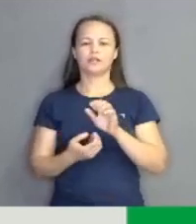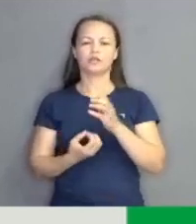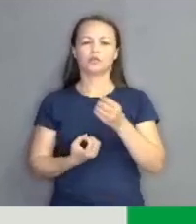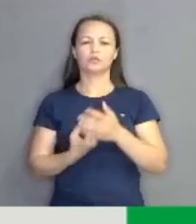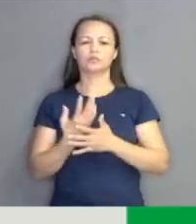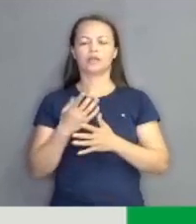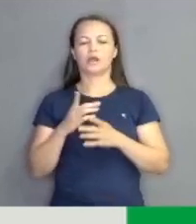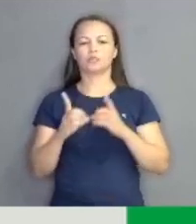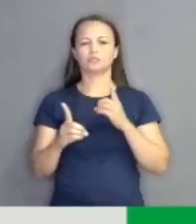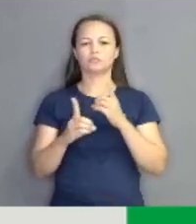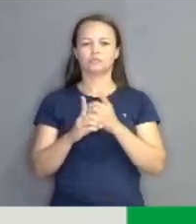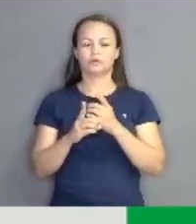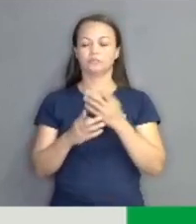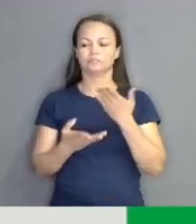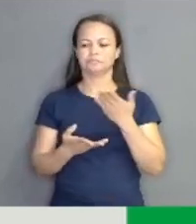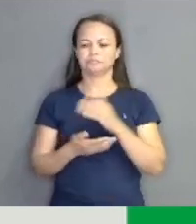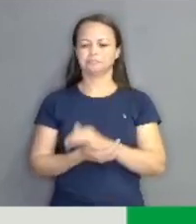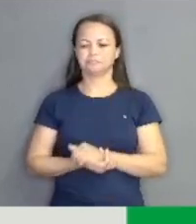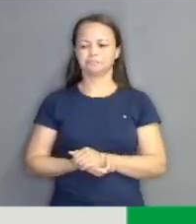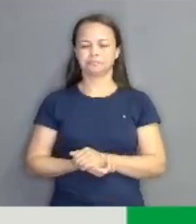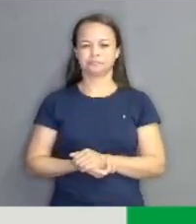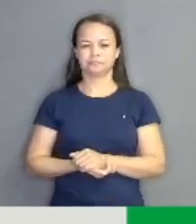aí.